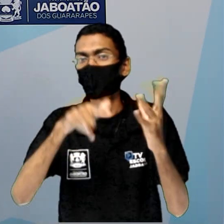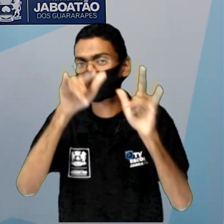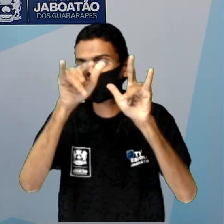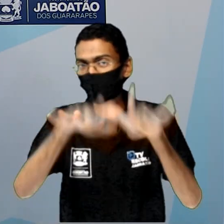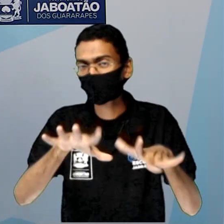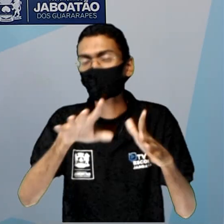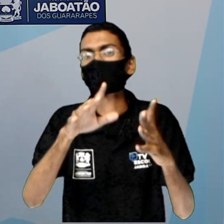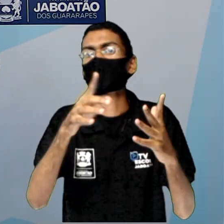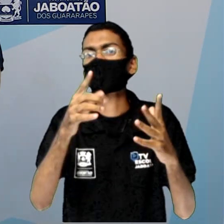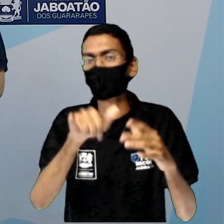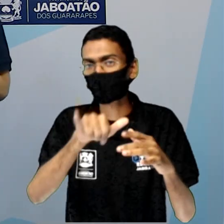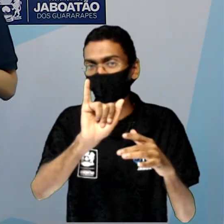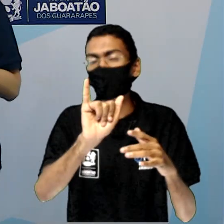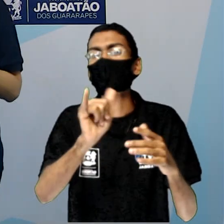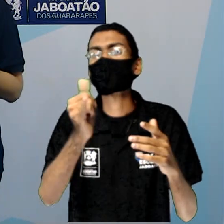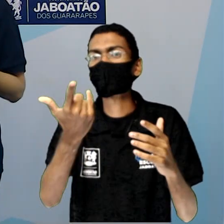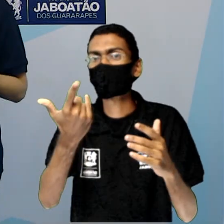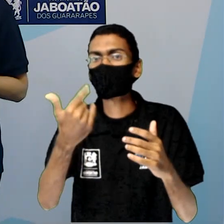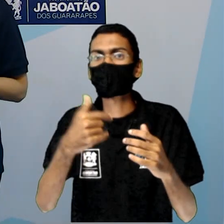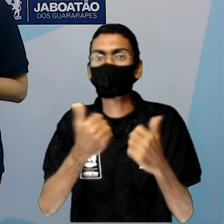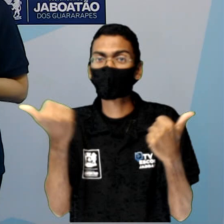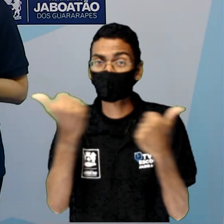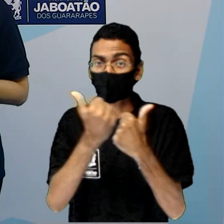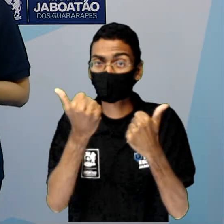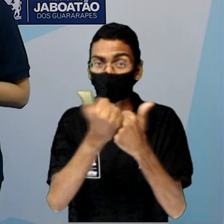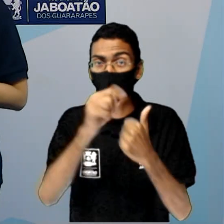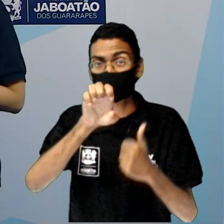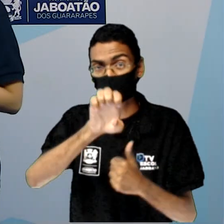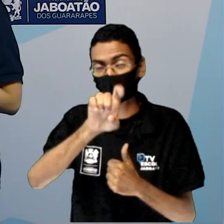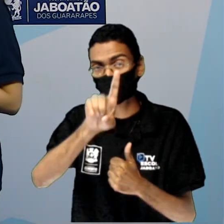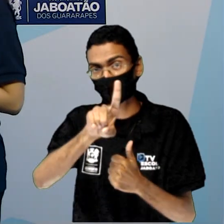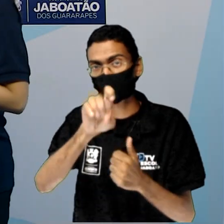e acrescentar o ED. Ele entra para a regra geral.